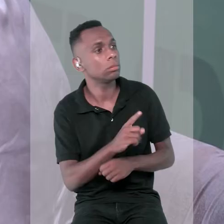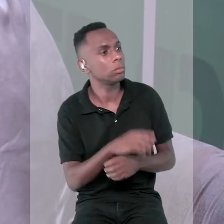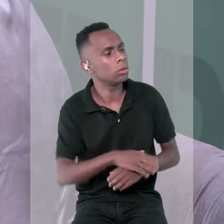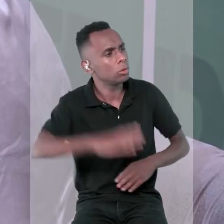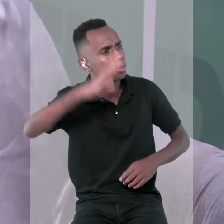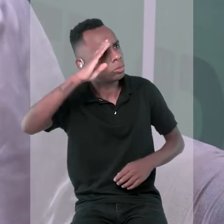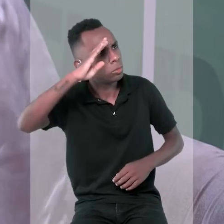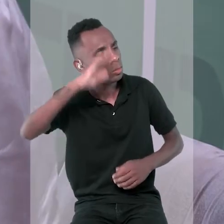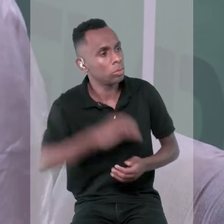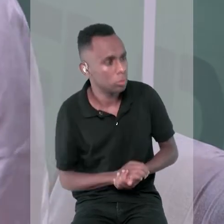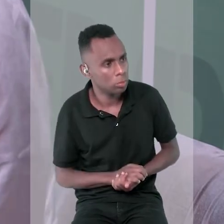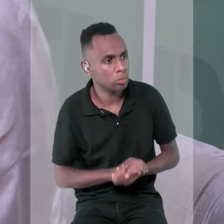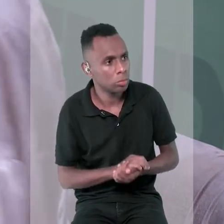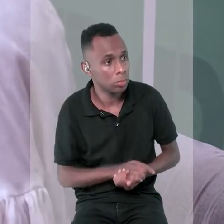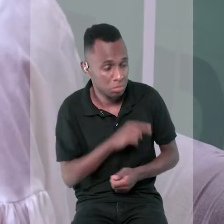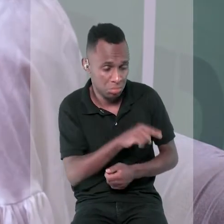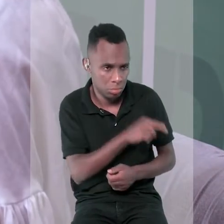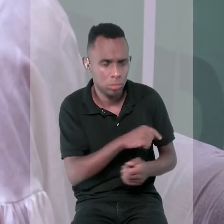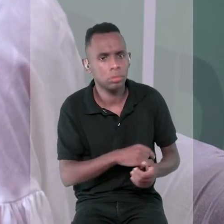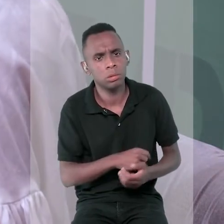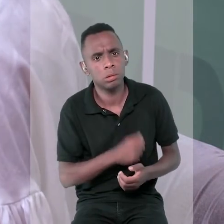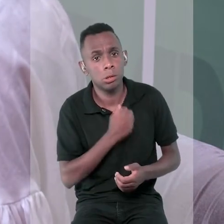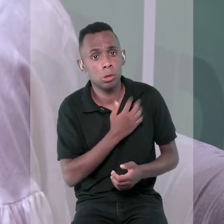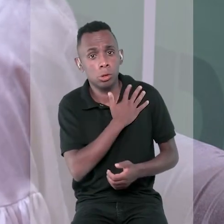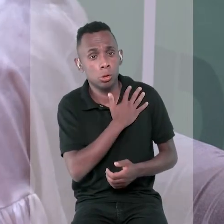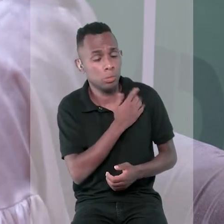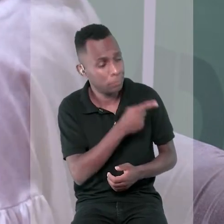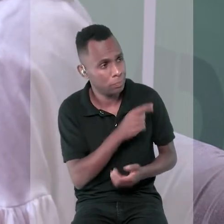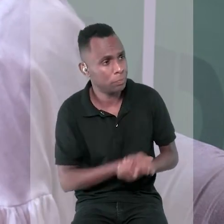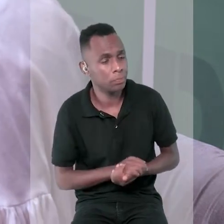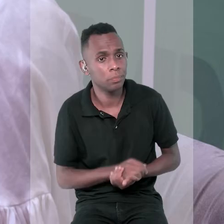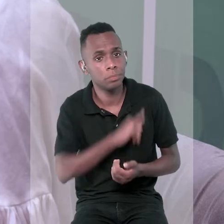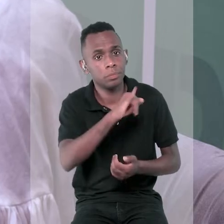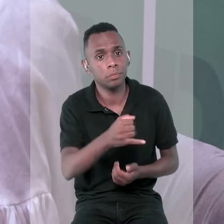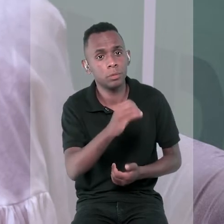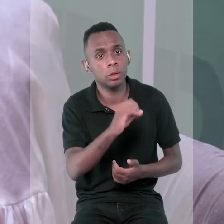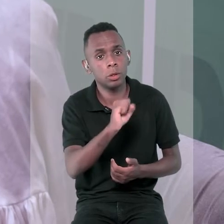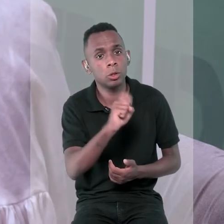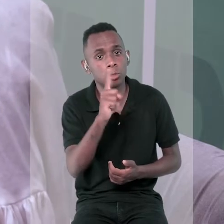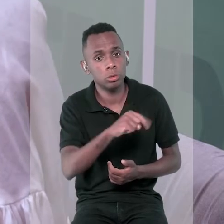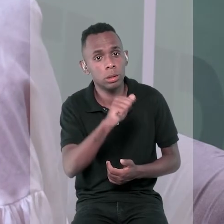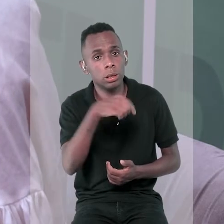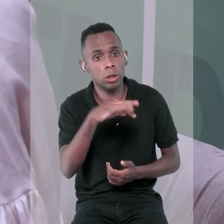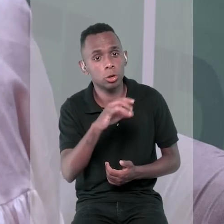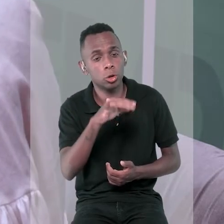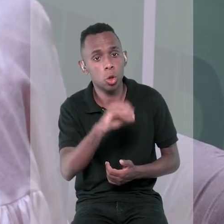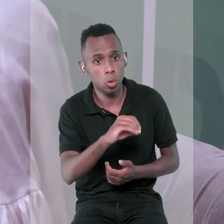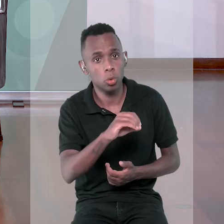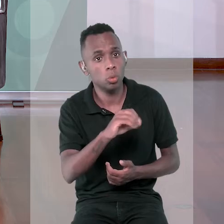major, que era esse major, gente, tem que guardar esse nome dessa figura. José Antônio da